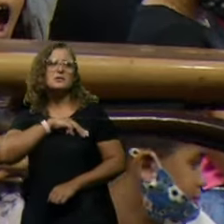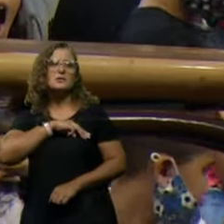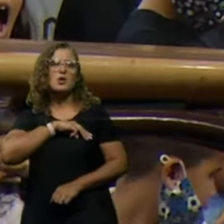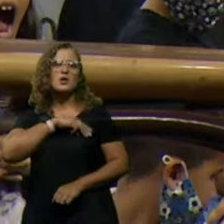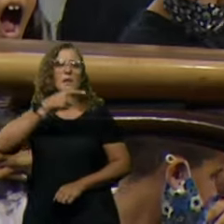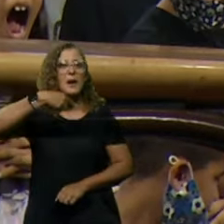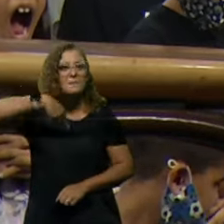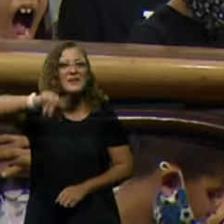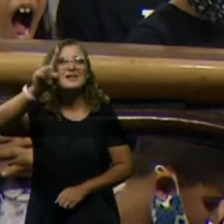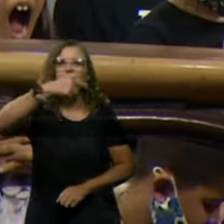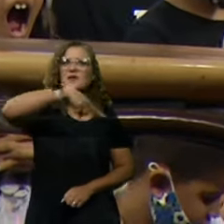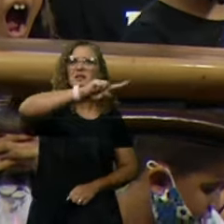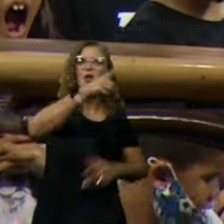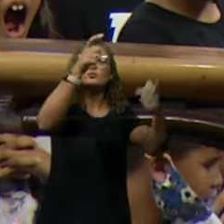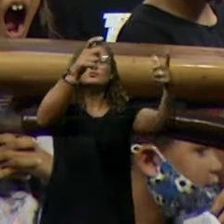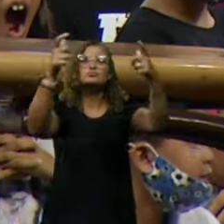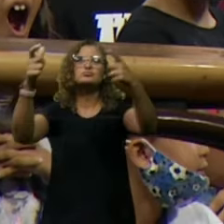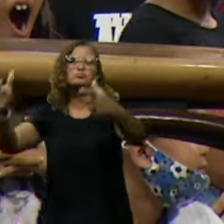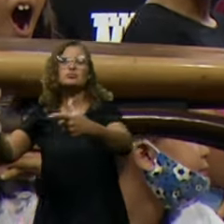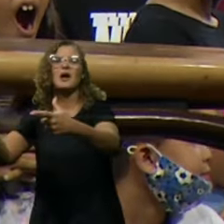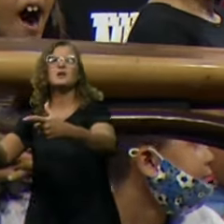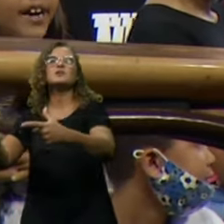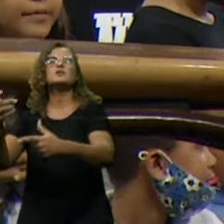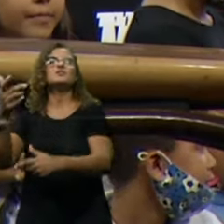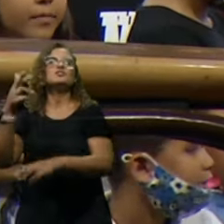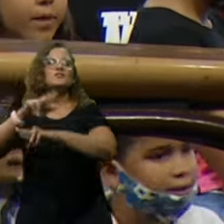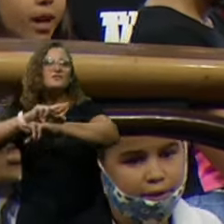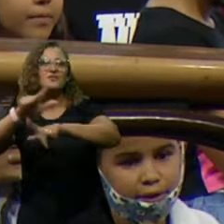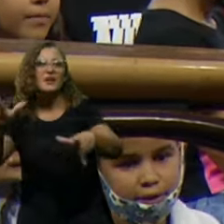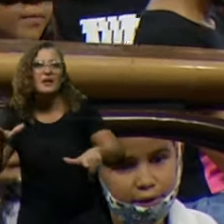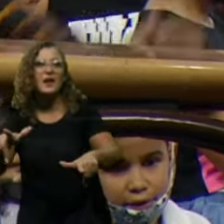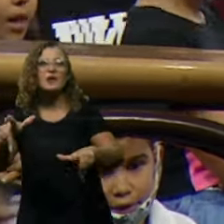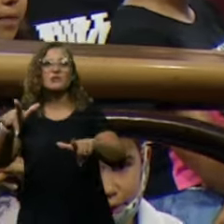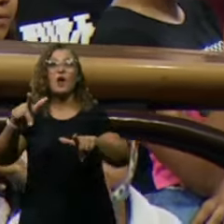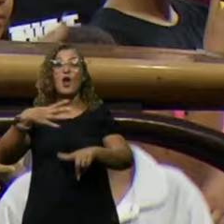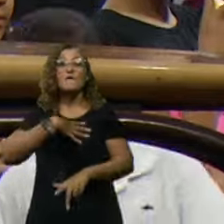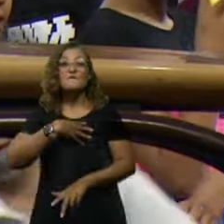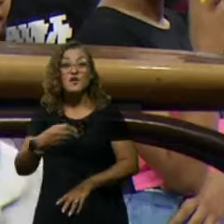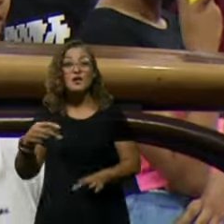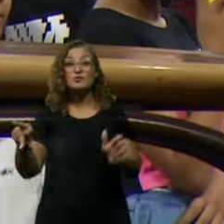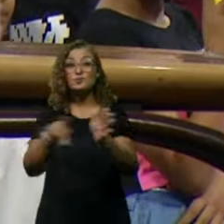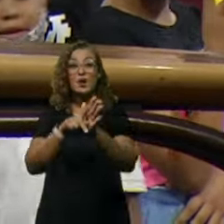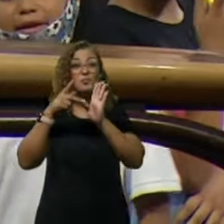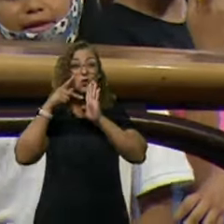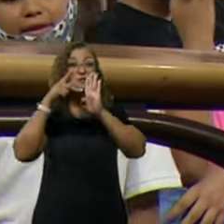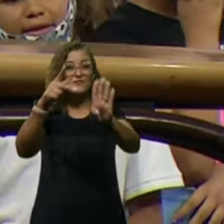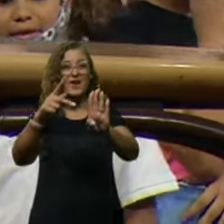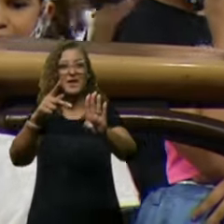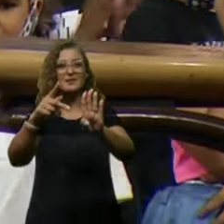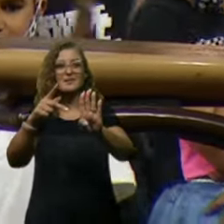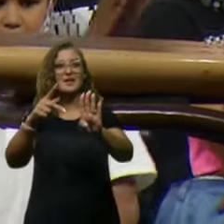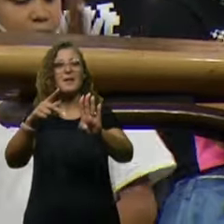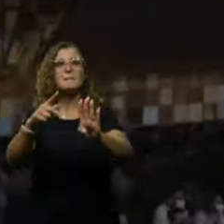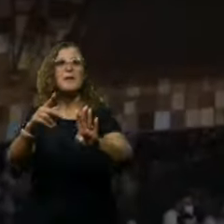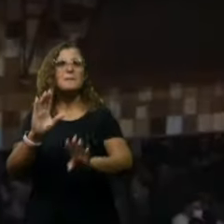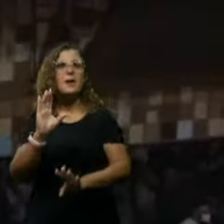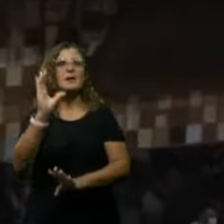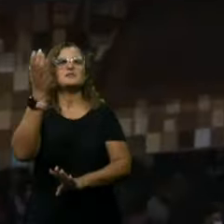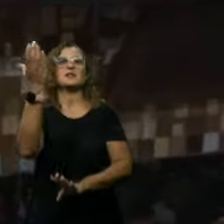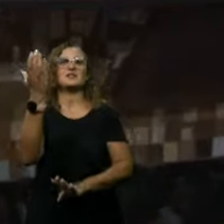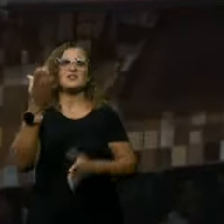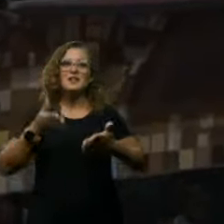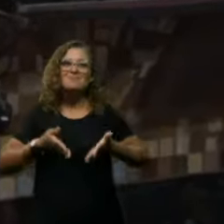enviado muito mais filhos de profetas a serem informados Se você crê nisto aplauda forte o Senhor Jesus